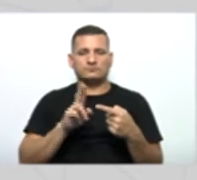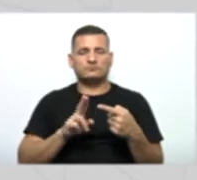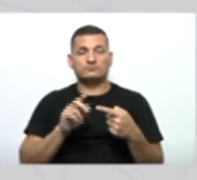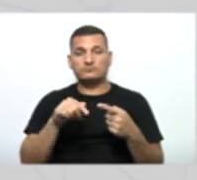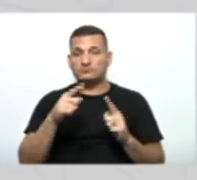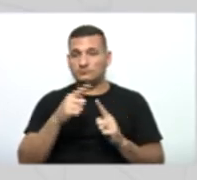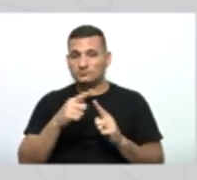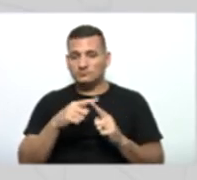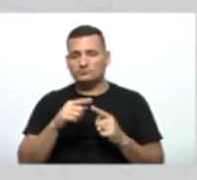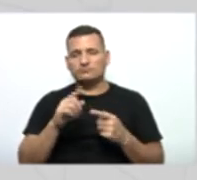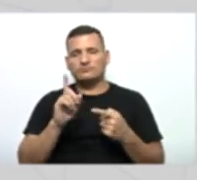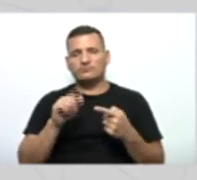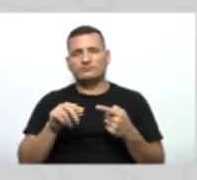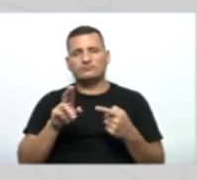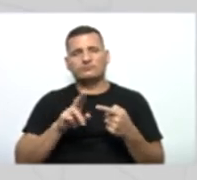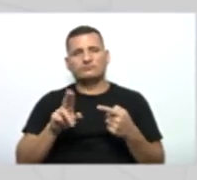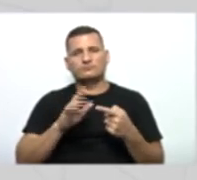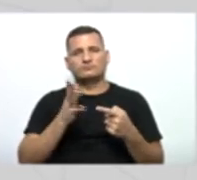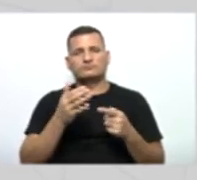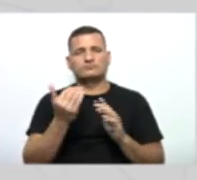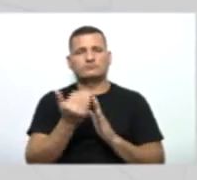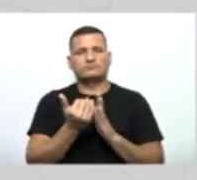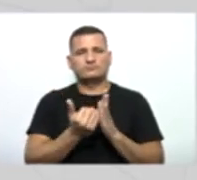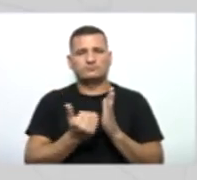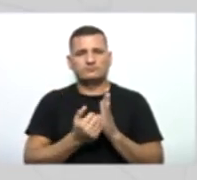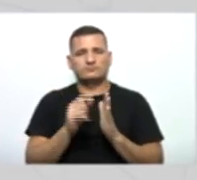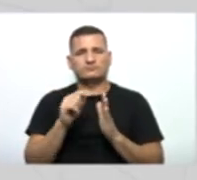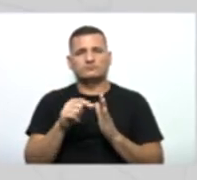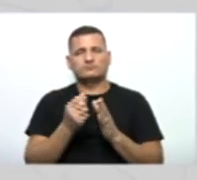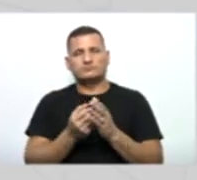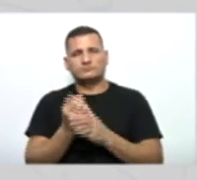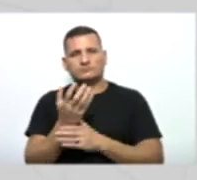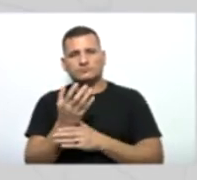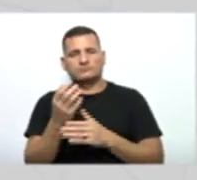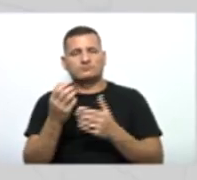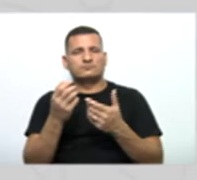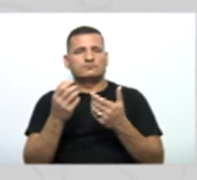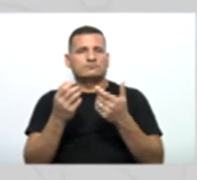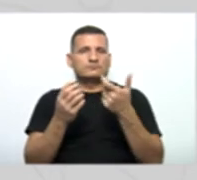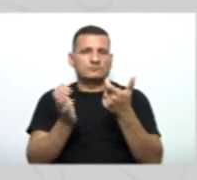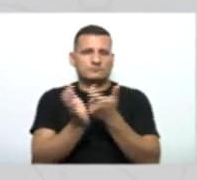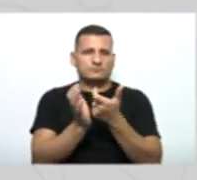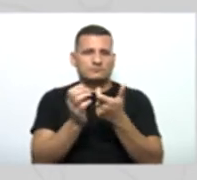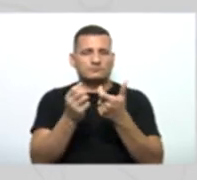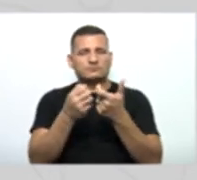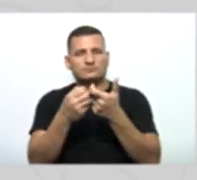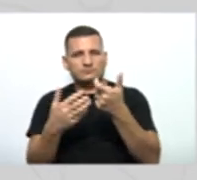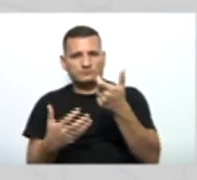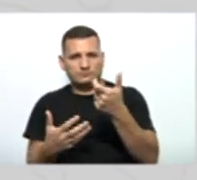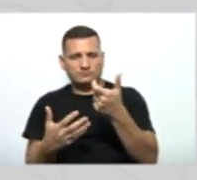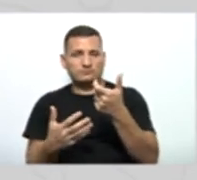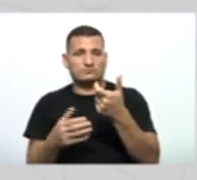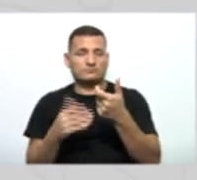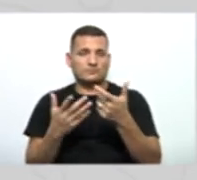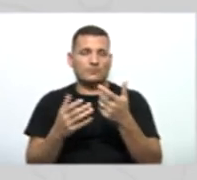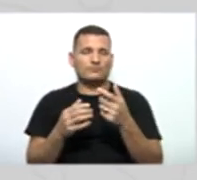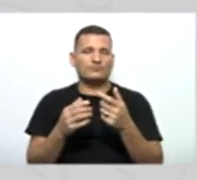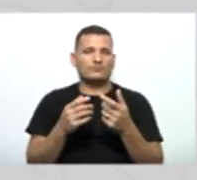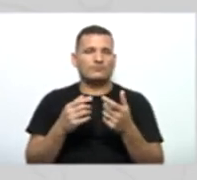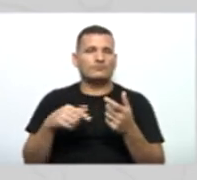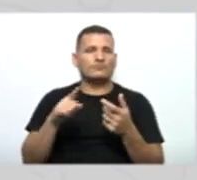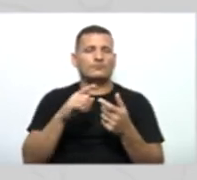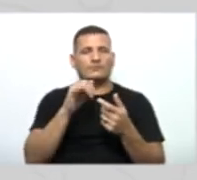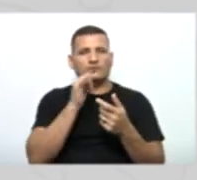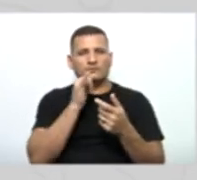de dado que já utilizamos em nosso programa quando criamos determinado atributo em nossa classe. Então, até o momento, quando nós criamos lá os nossos